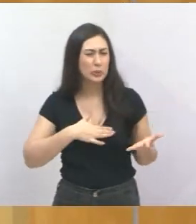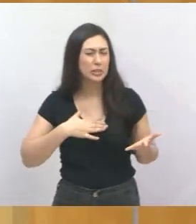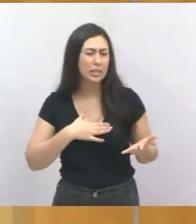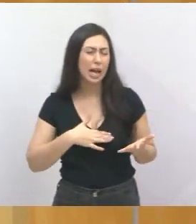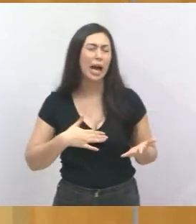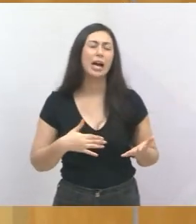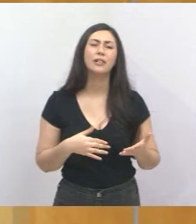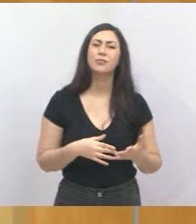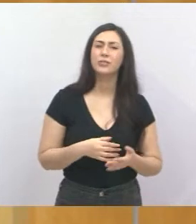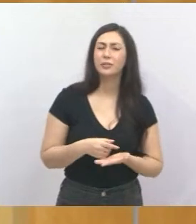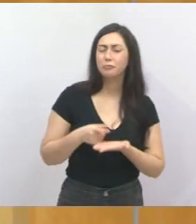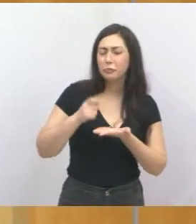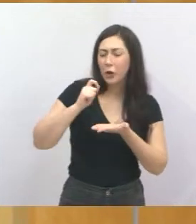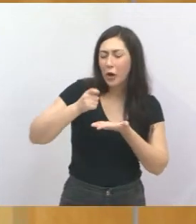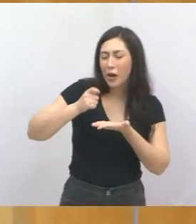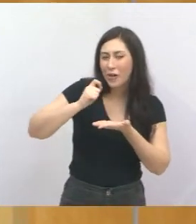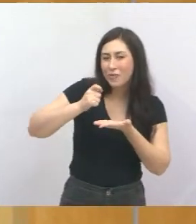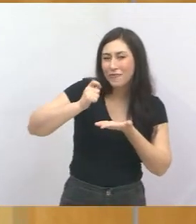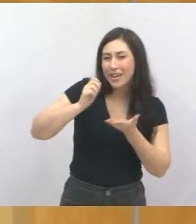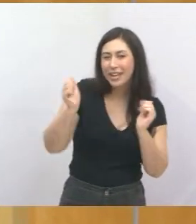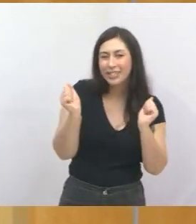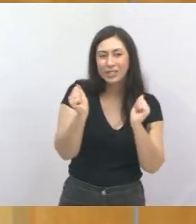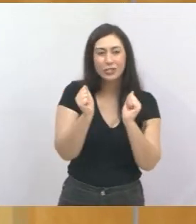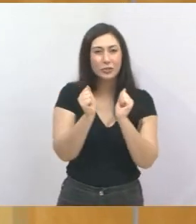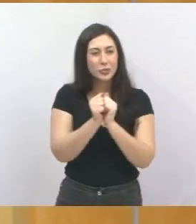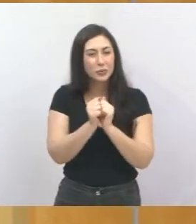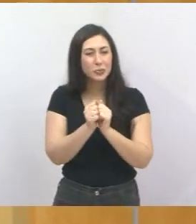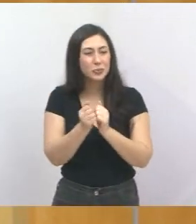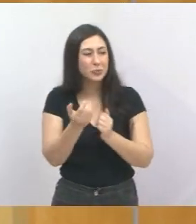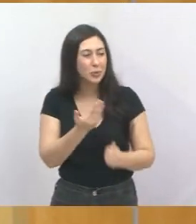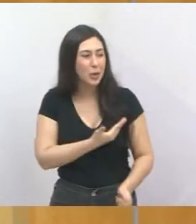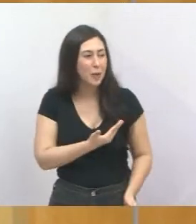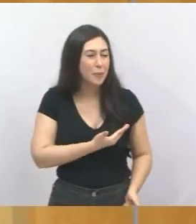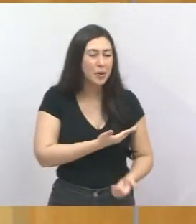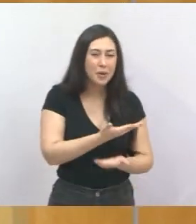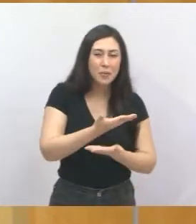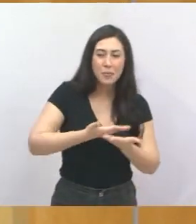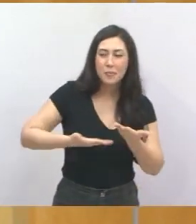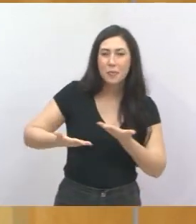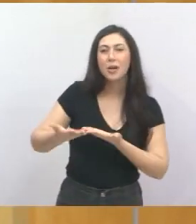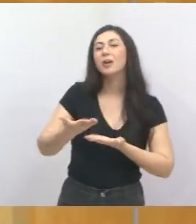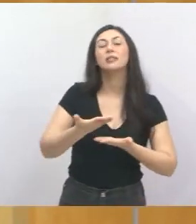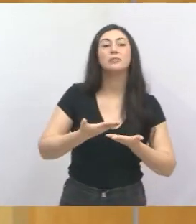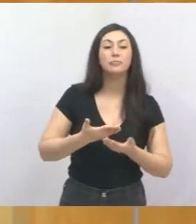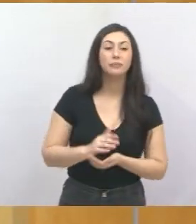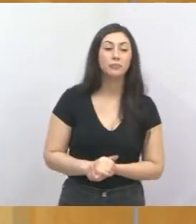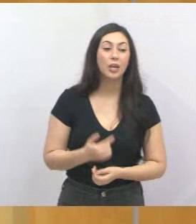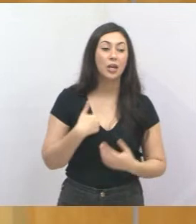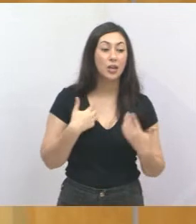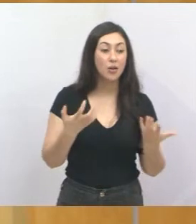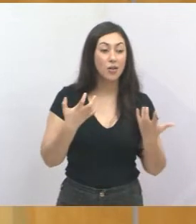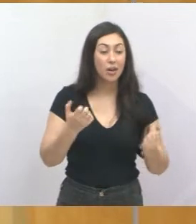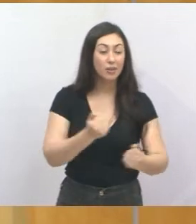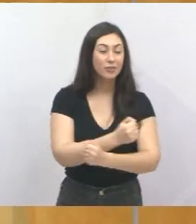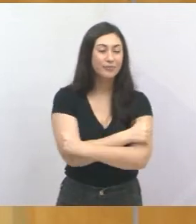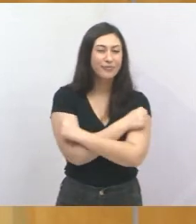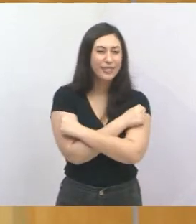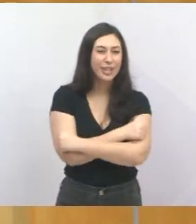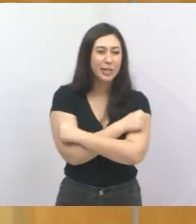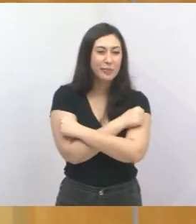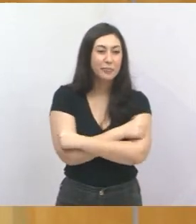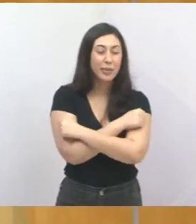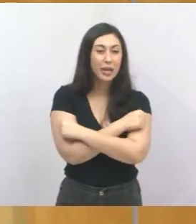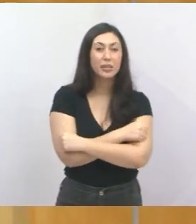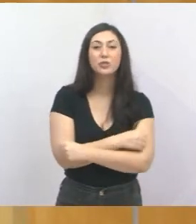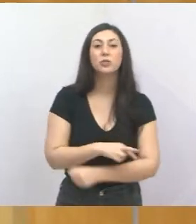gostava de tomar o café da manhã, né? Com aquelas pessoas queridas. Aqui quero mandar um abraço